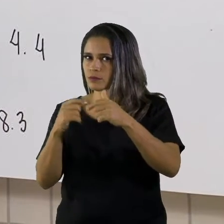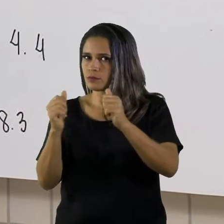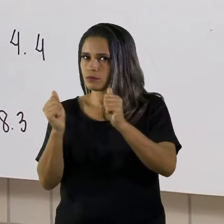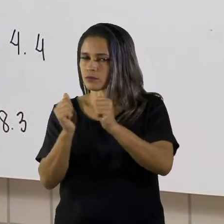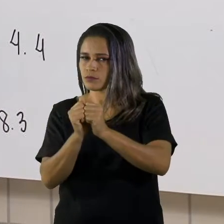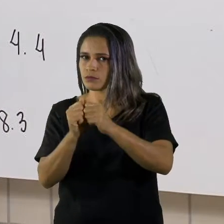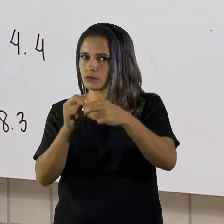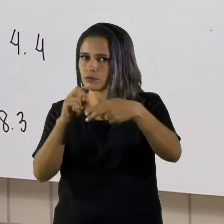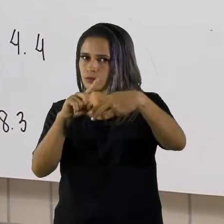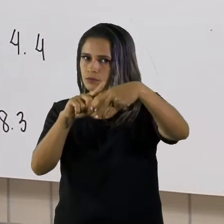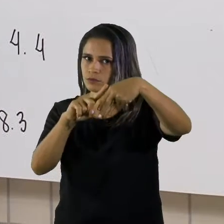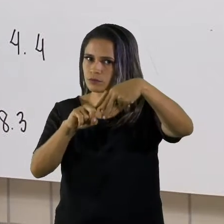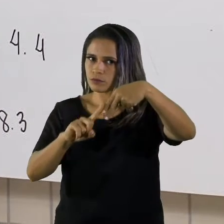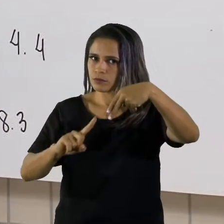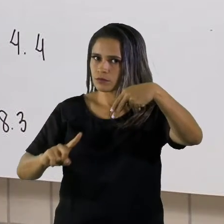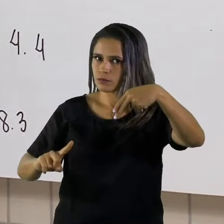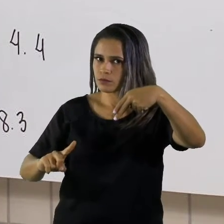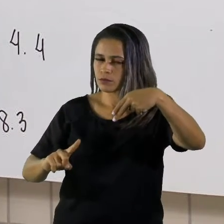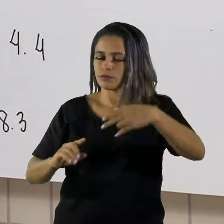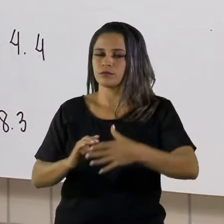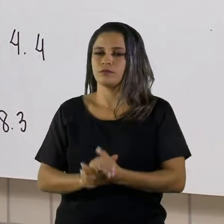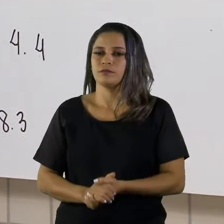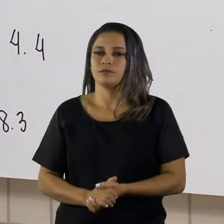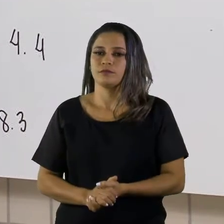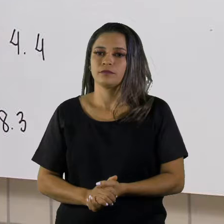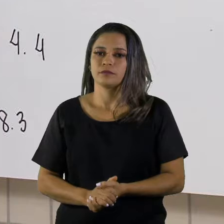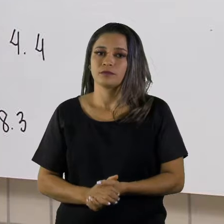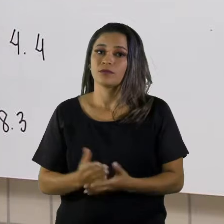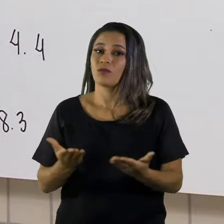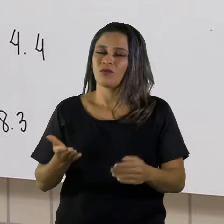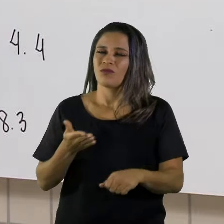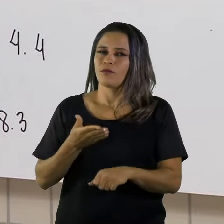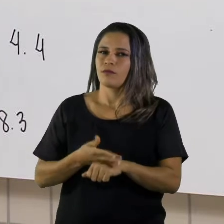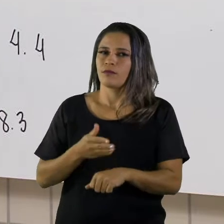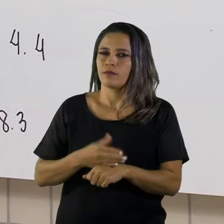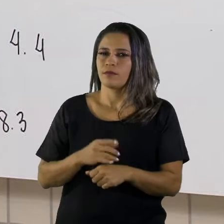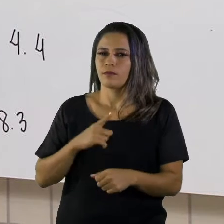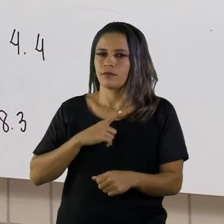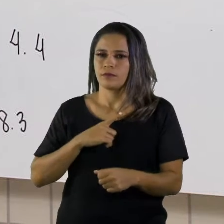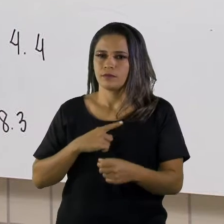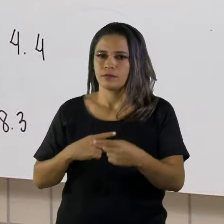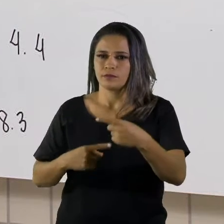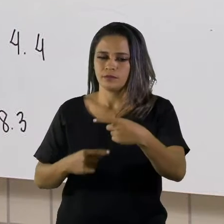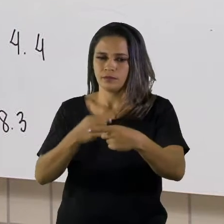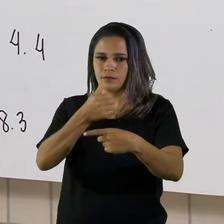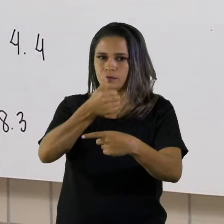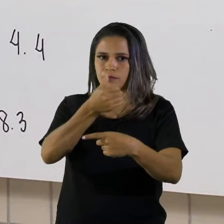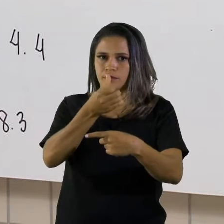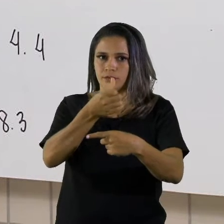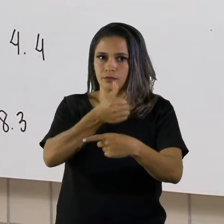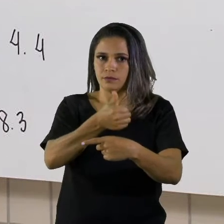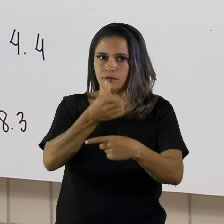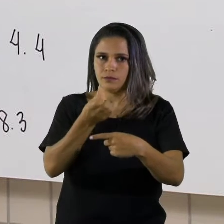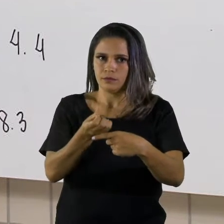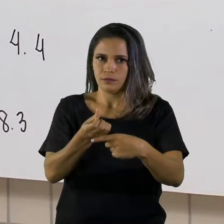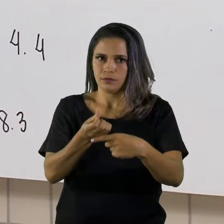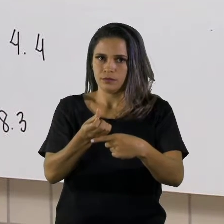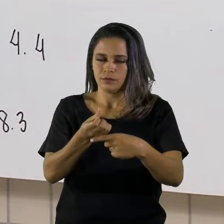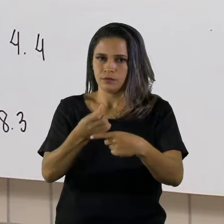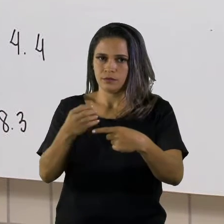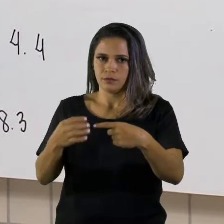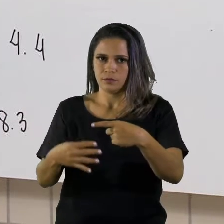inteiros, ok? Vejamos como é que isso funciona na prática. Eu tenho aqui 16 dividido por